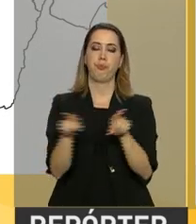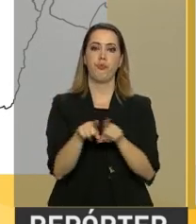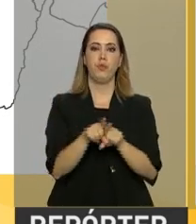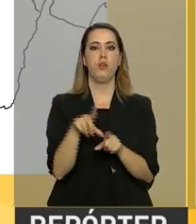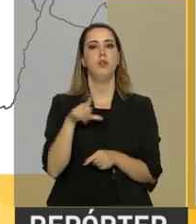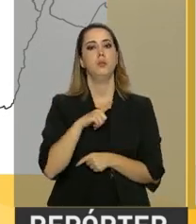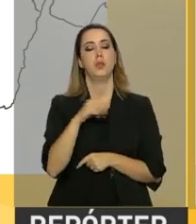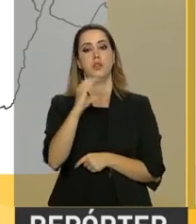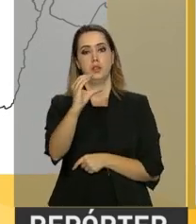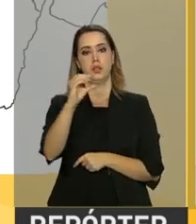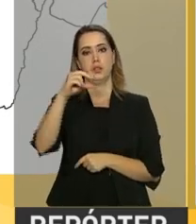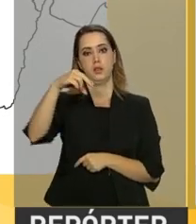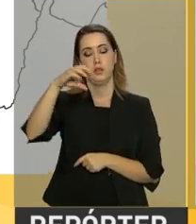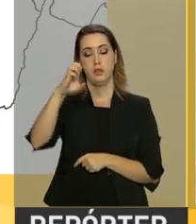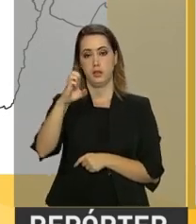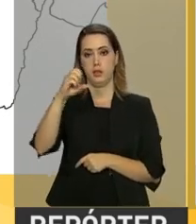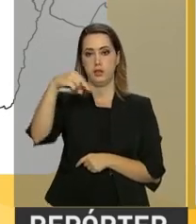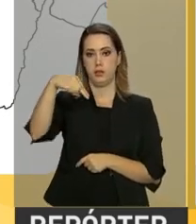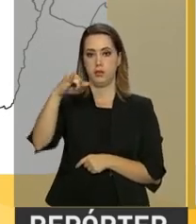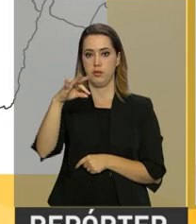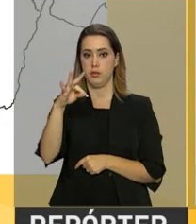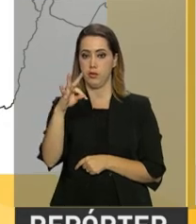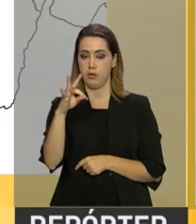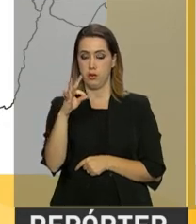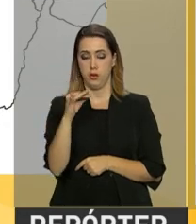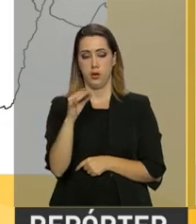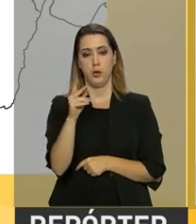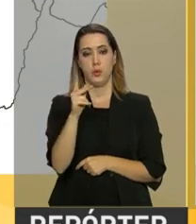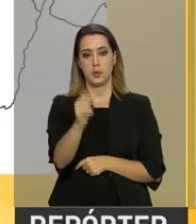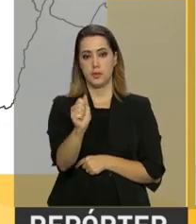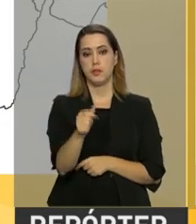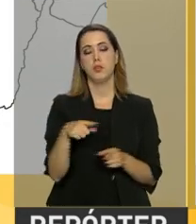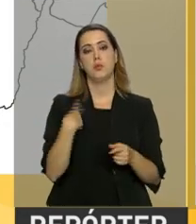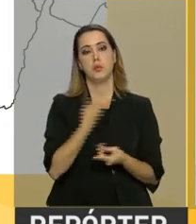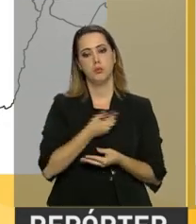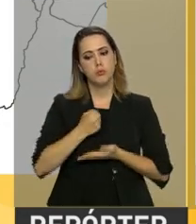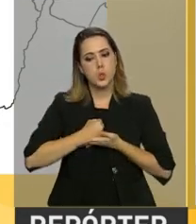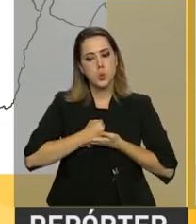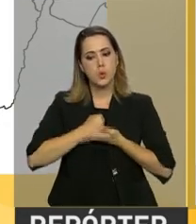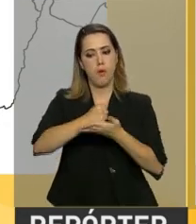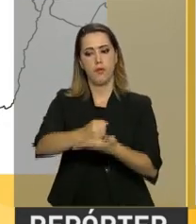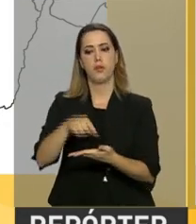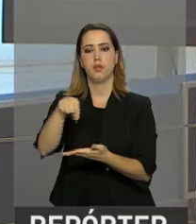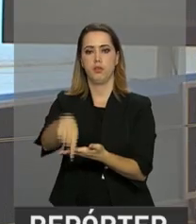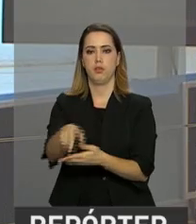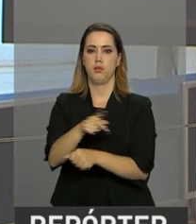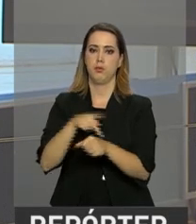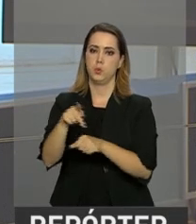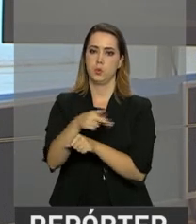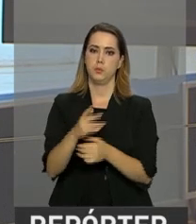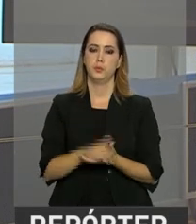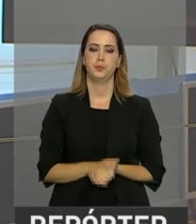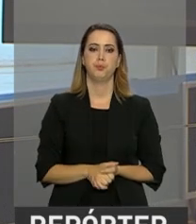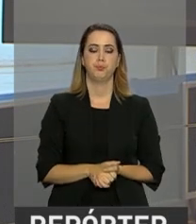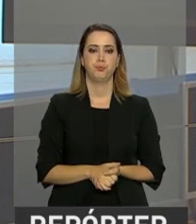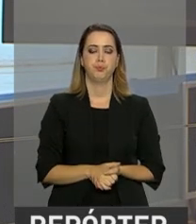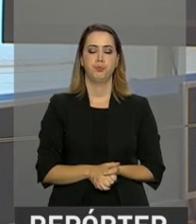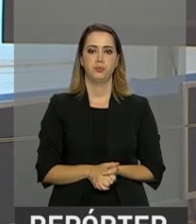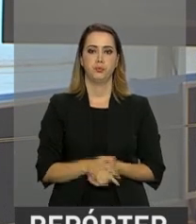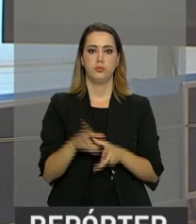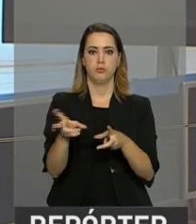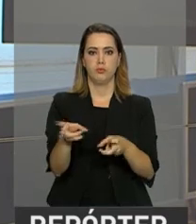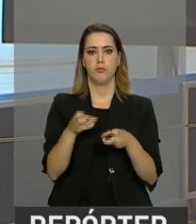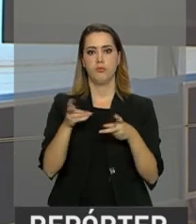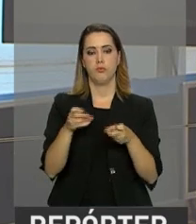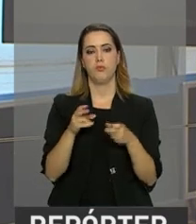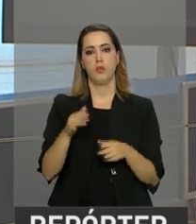é o nosso Centro de Prevenção e Investigação de Acidentes Aéreos. Nós colocamos à disposição da Colômbia. A previsão é que o avião